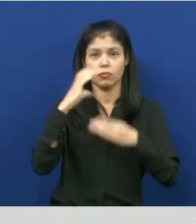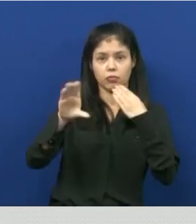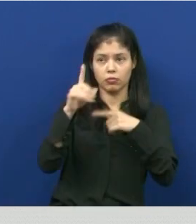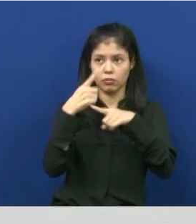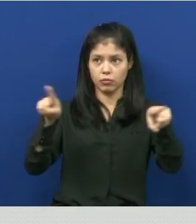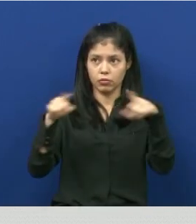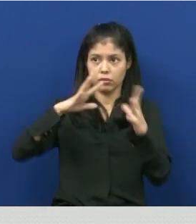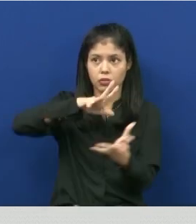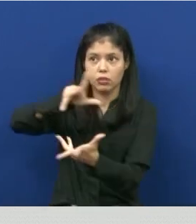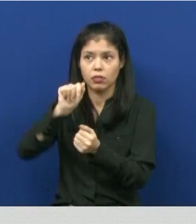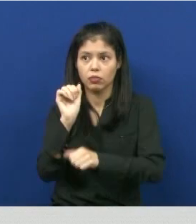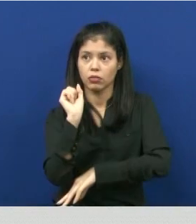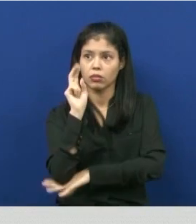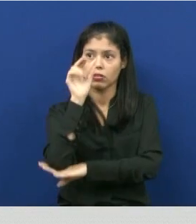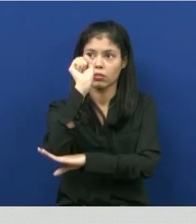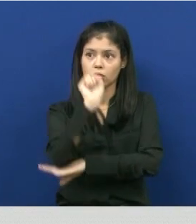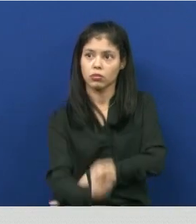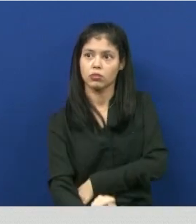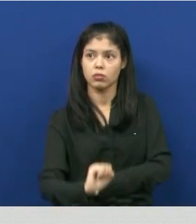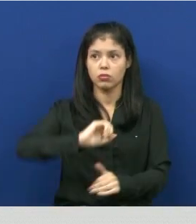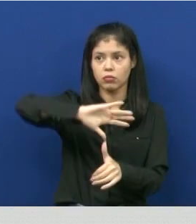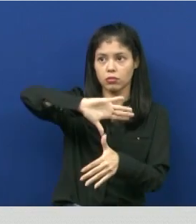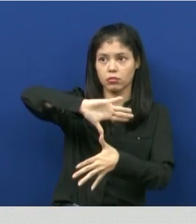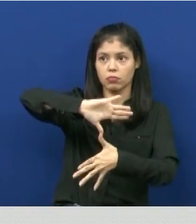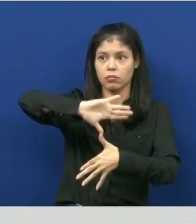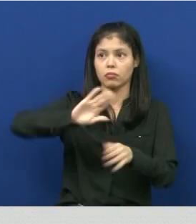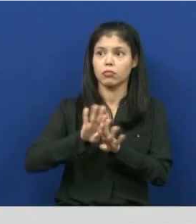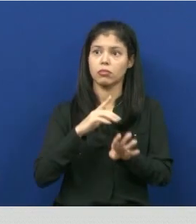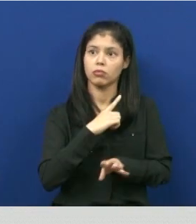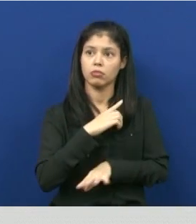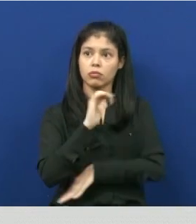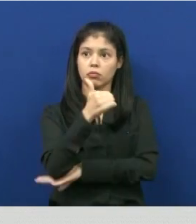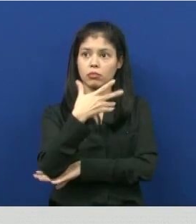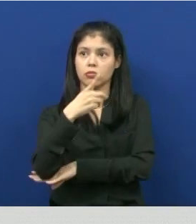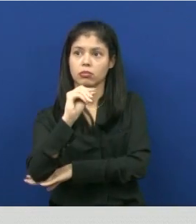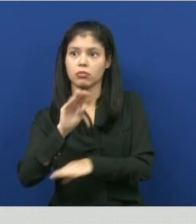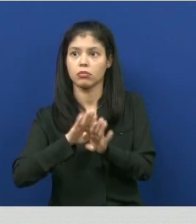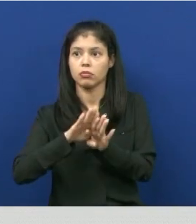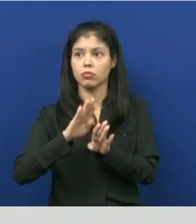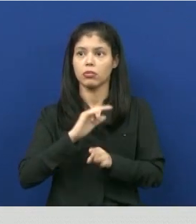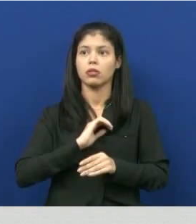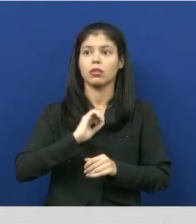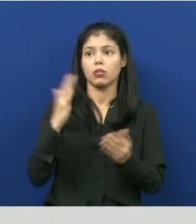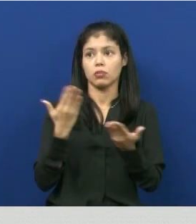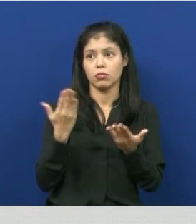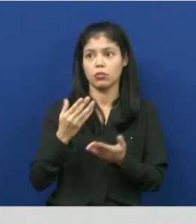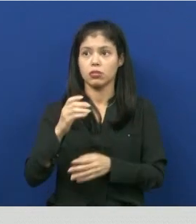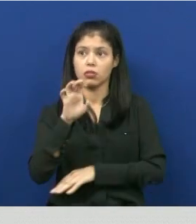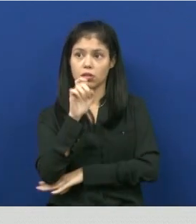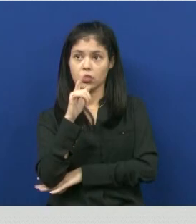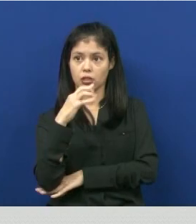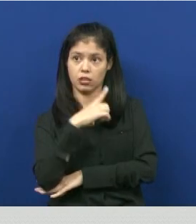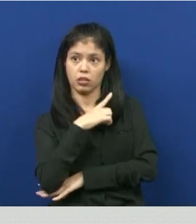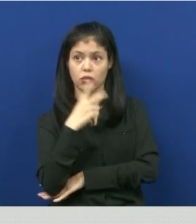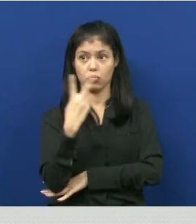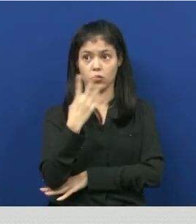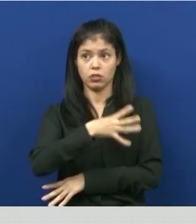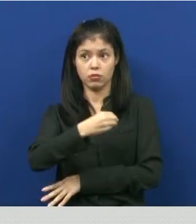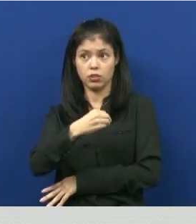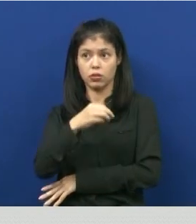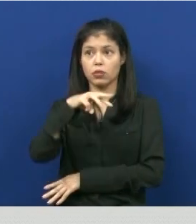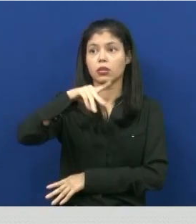del Mundial de Sudáfrica en 2010. Actualmente, ellos tienen dos hijos, Milan e